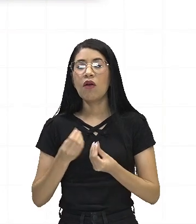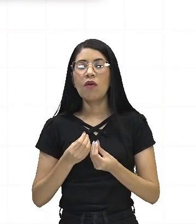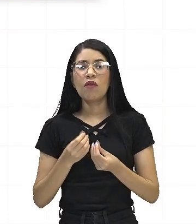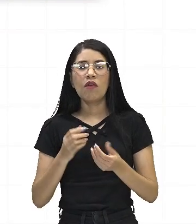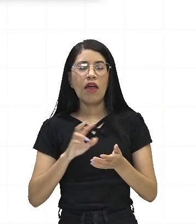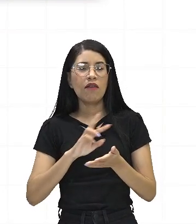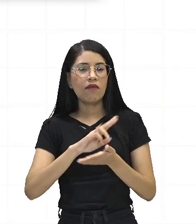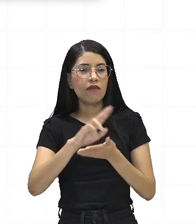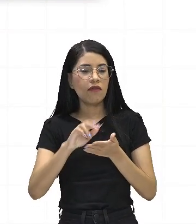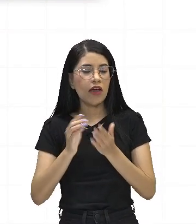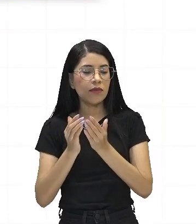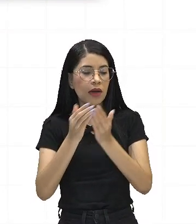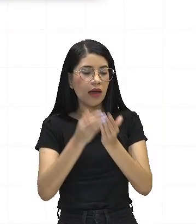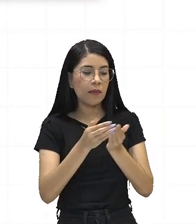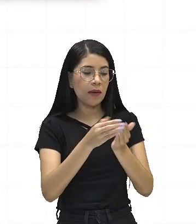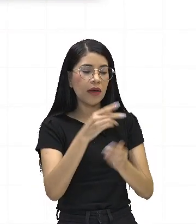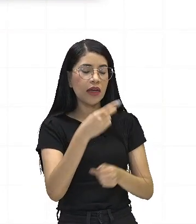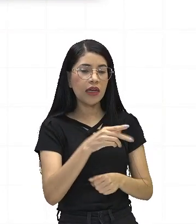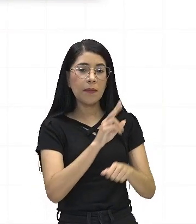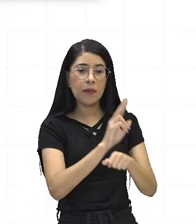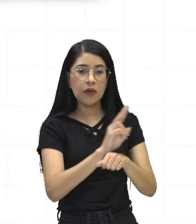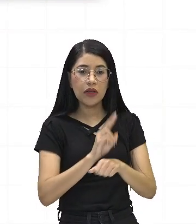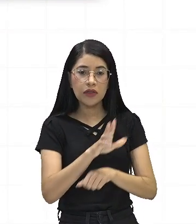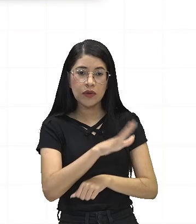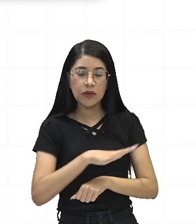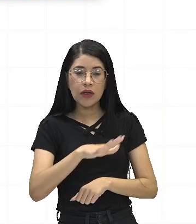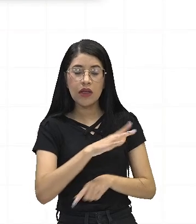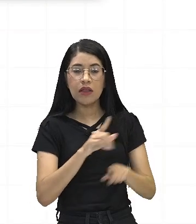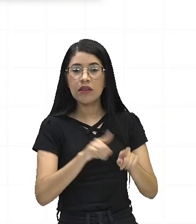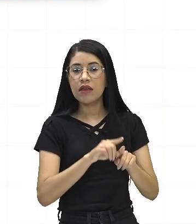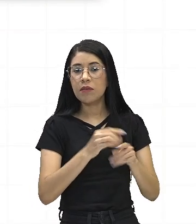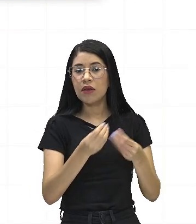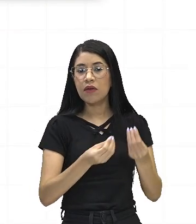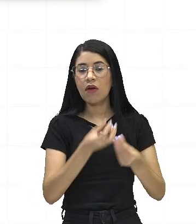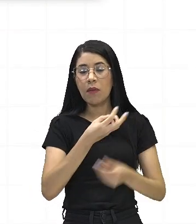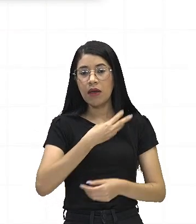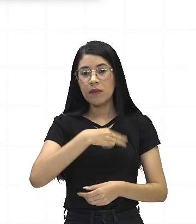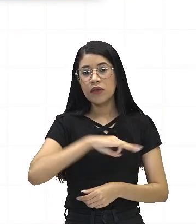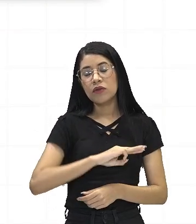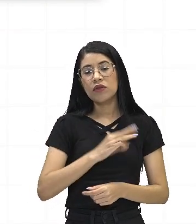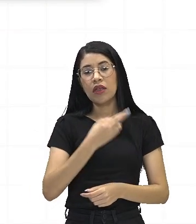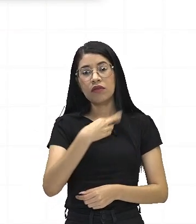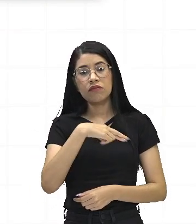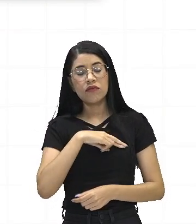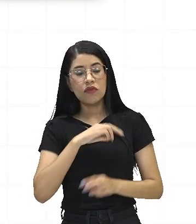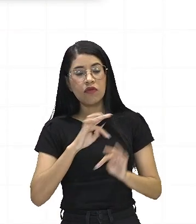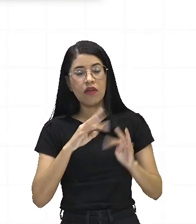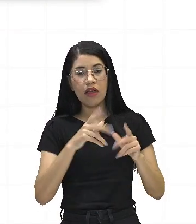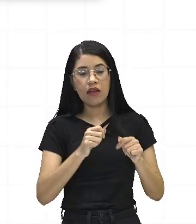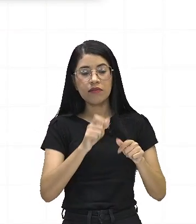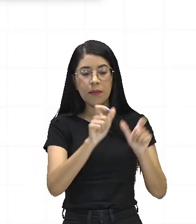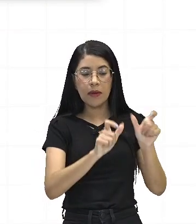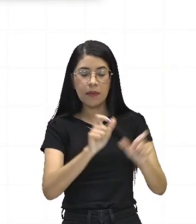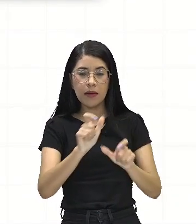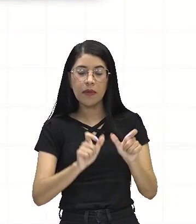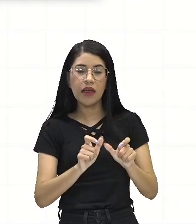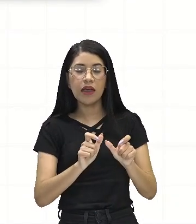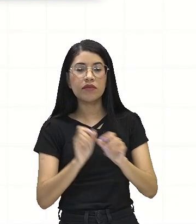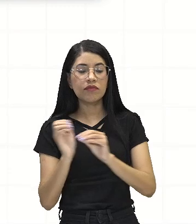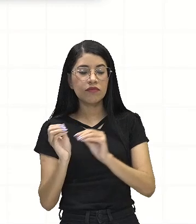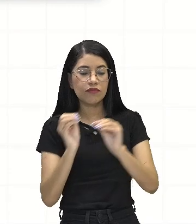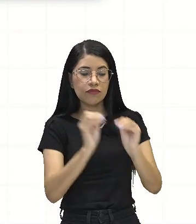militares para a manutenção do território e também através das missões religiosas, né, que eram trazidas aqui para